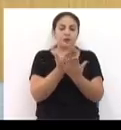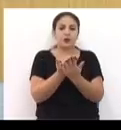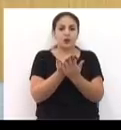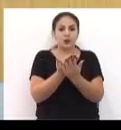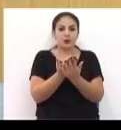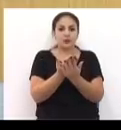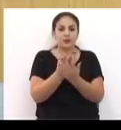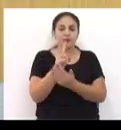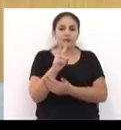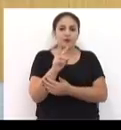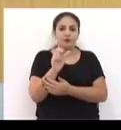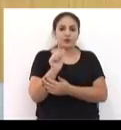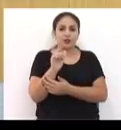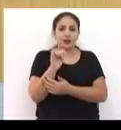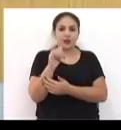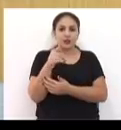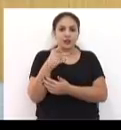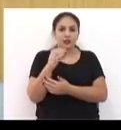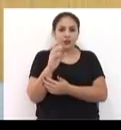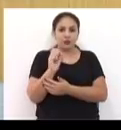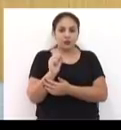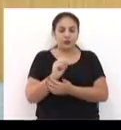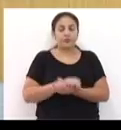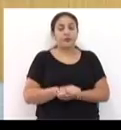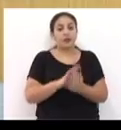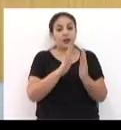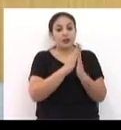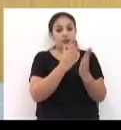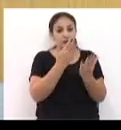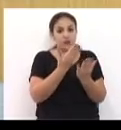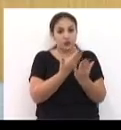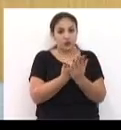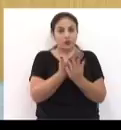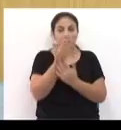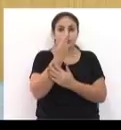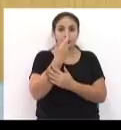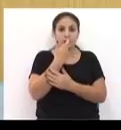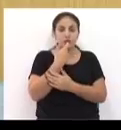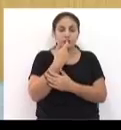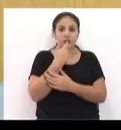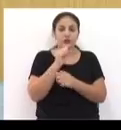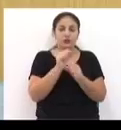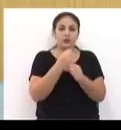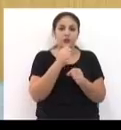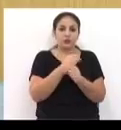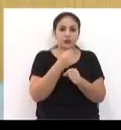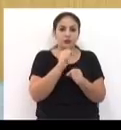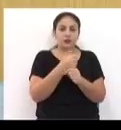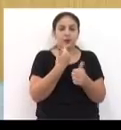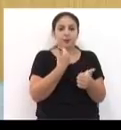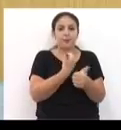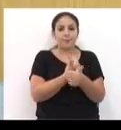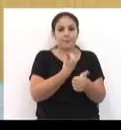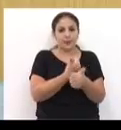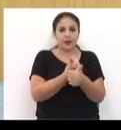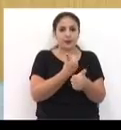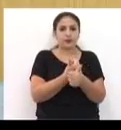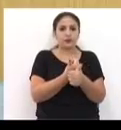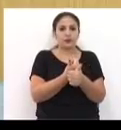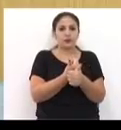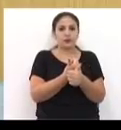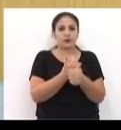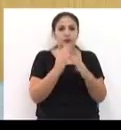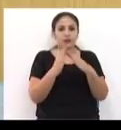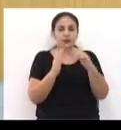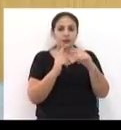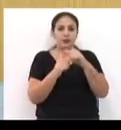creche para o Valinhos. A pedido do parlamentar, a Escola de Educação Infantil seria construída próxima à capela mortuária na